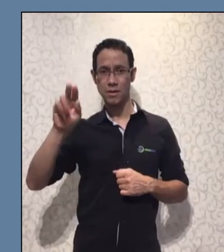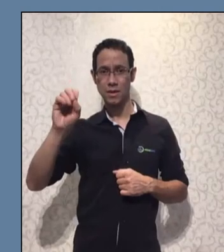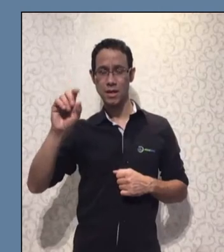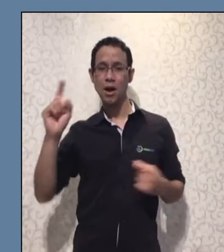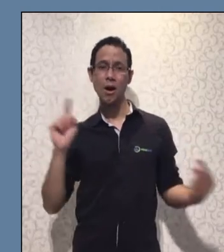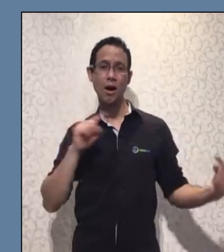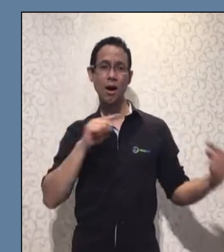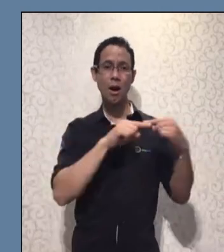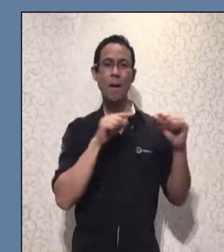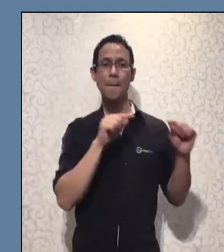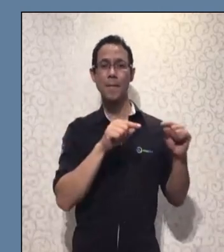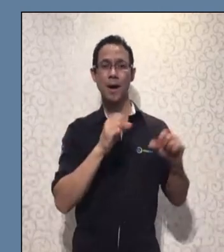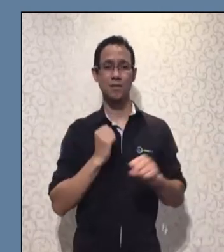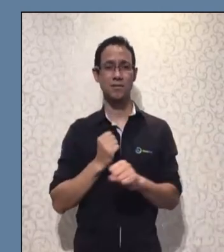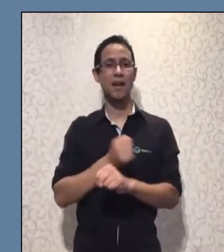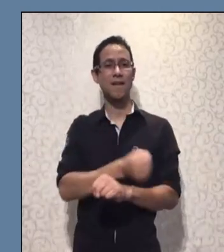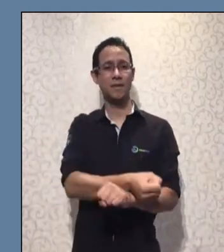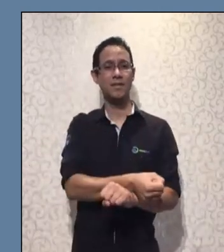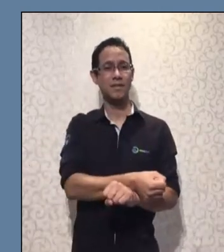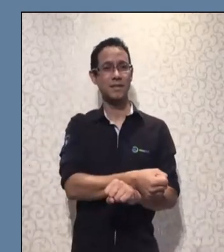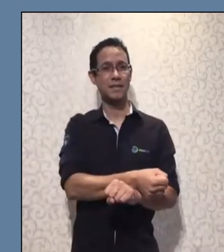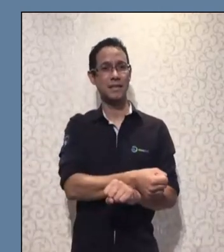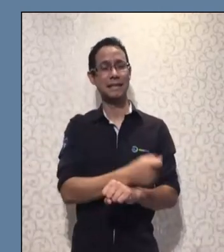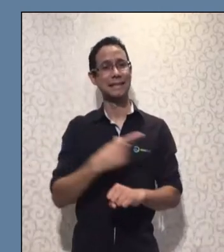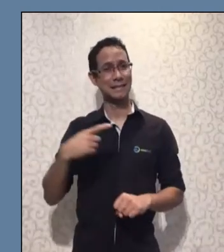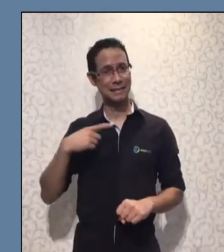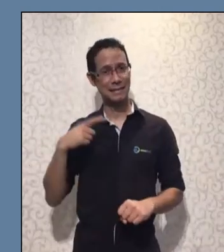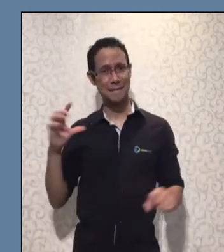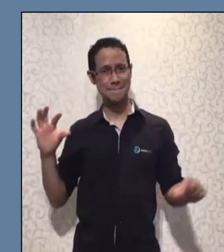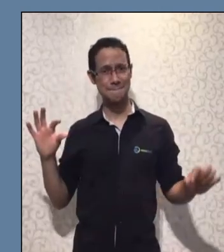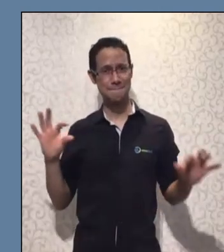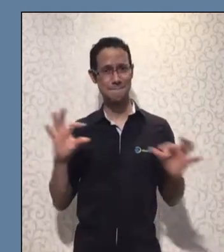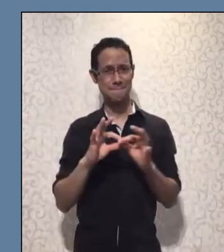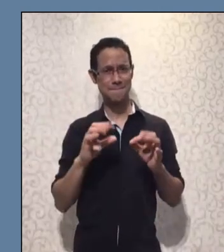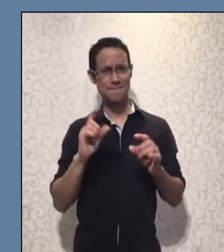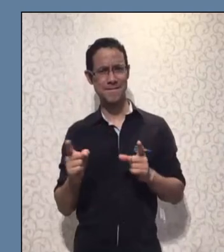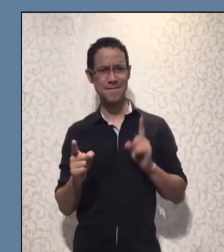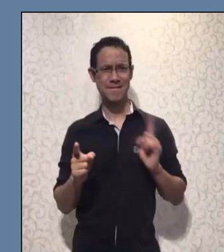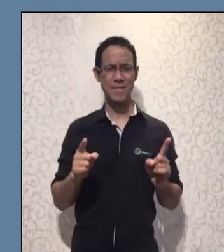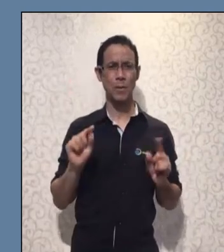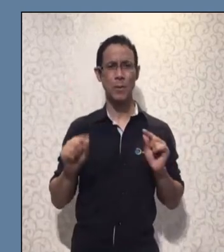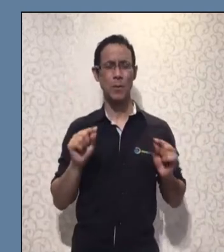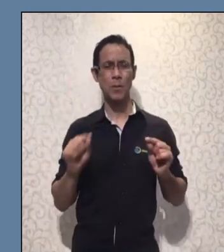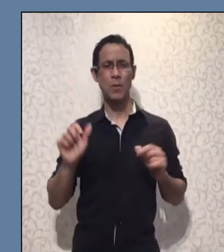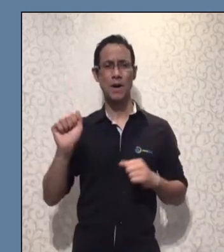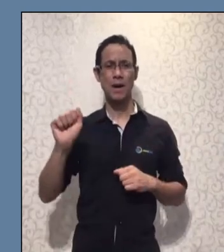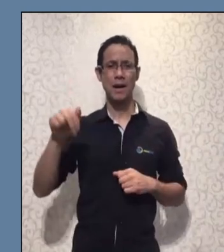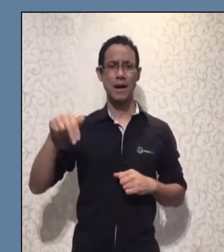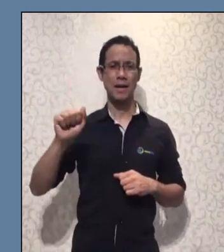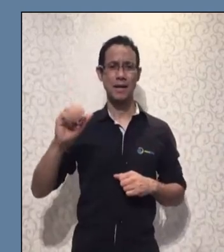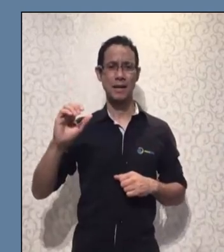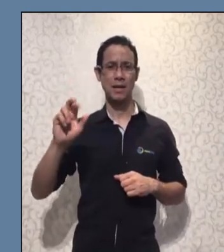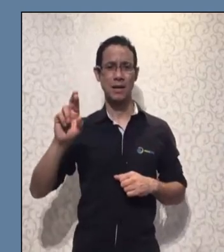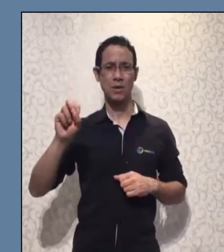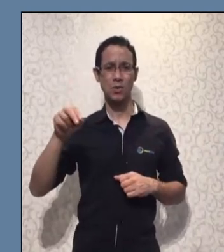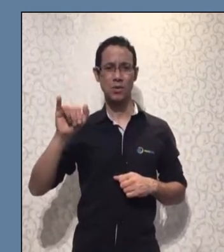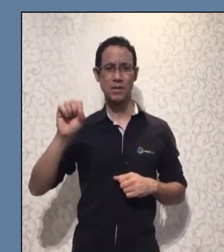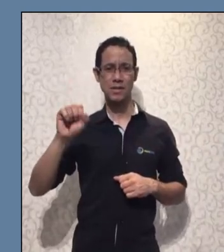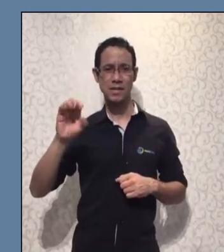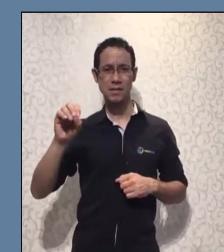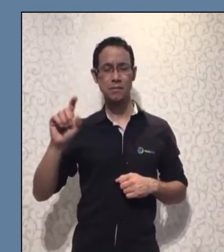Ali você cria um curto-circuito. Vão falar assim, não, é um anacronismo. Não, meu amigo, você